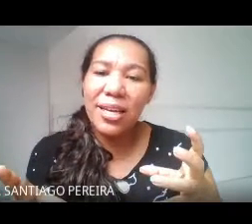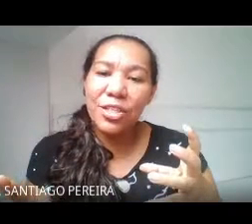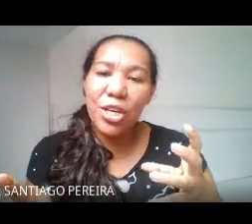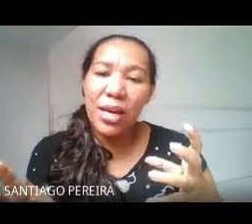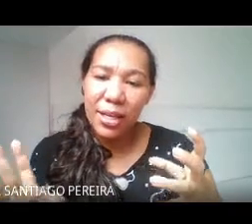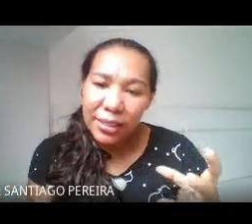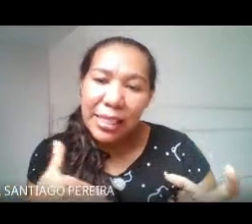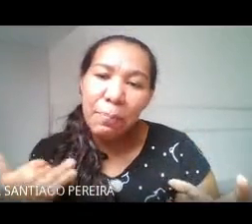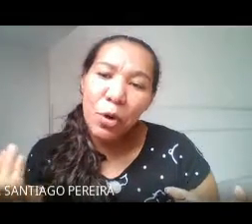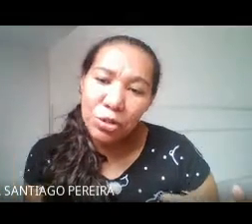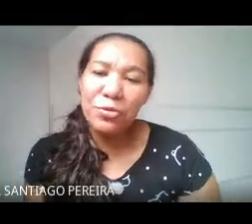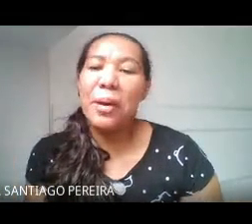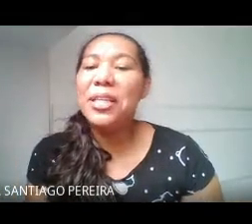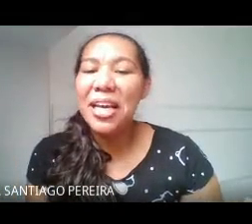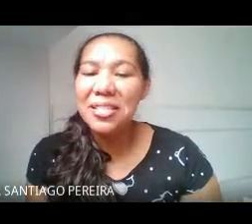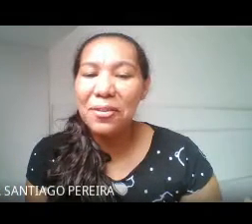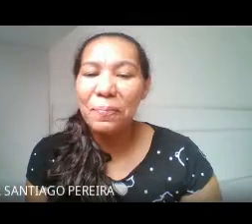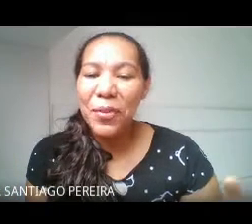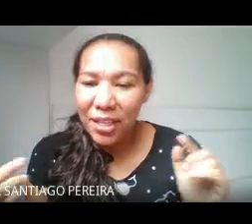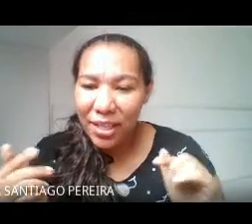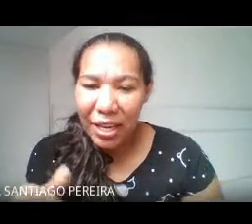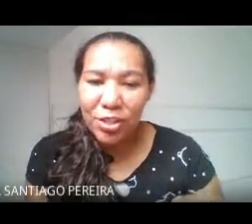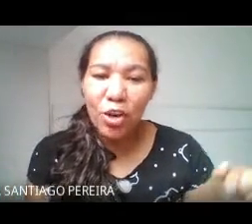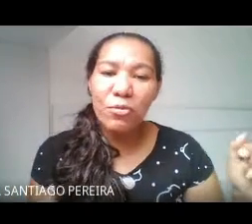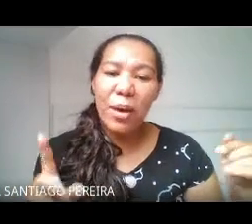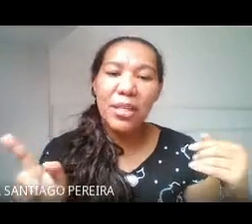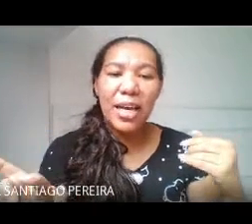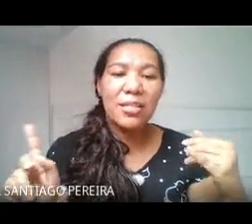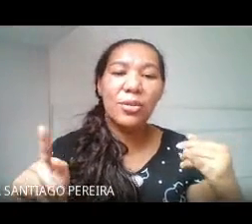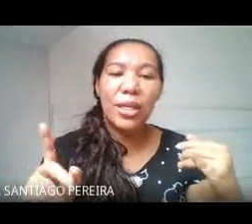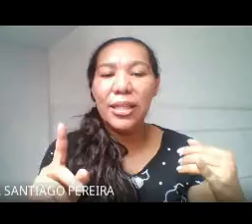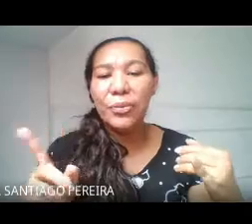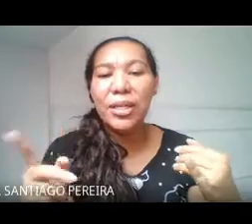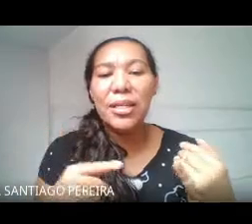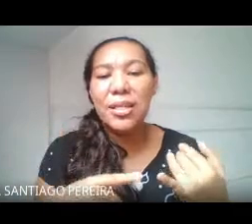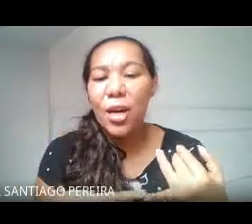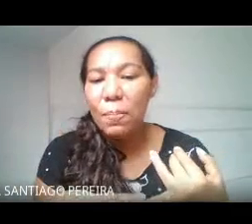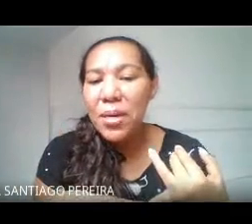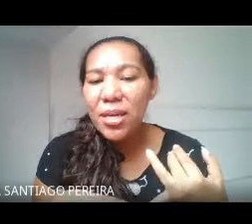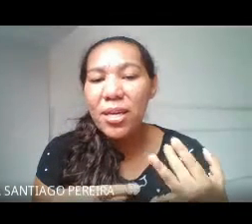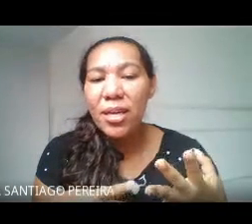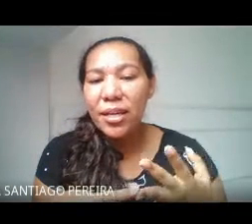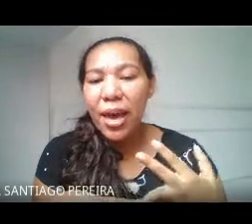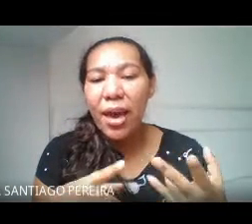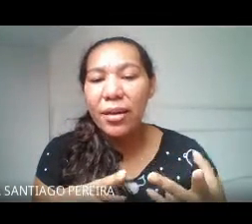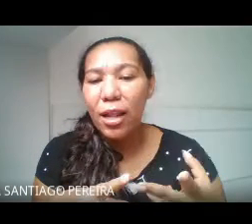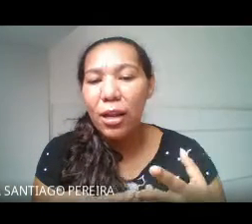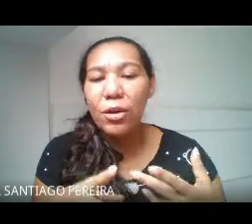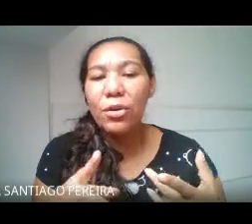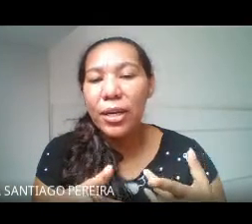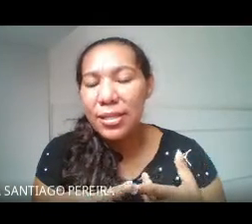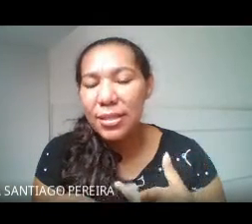consegue se encaixar depois do verbo de ligação. E aí a gente tem como verbo de ligação, né, na língua inglesa, be,